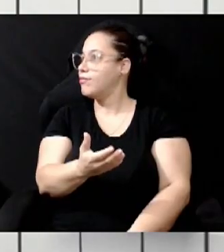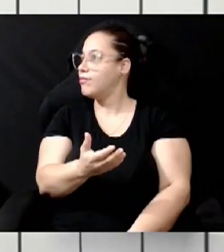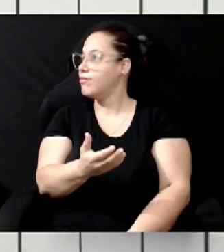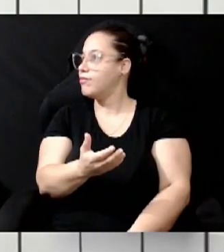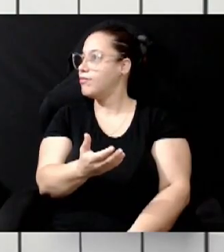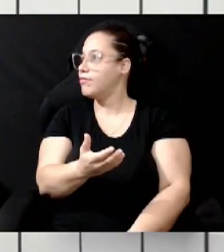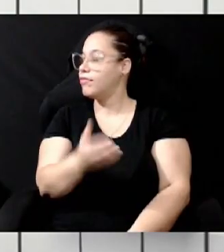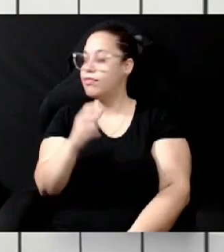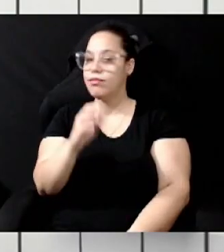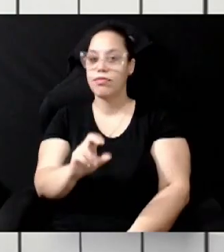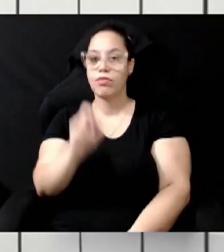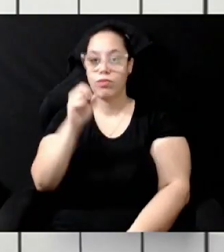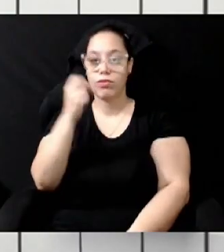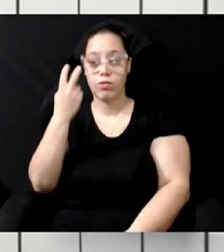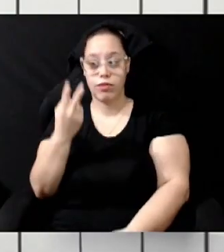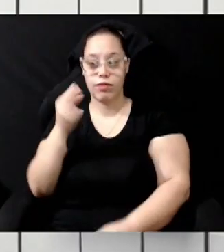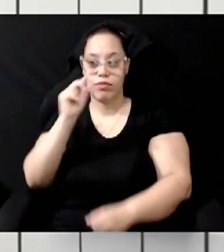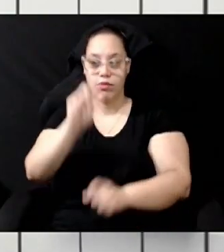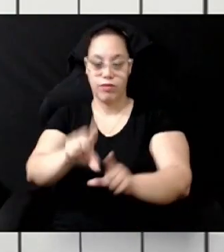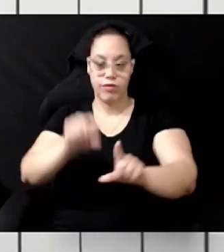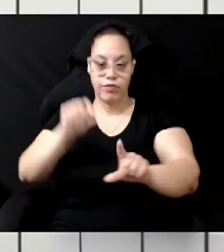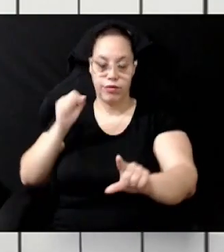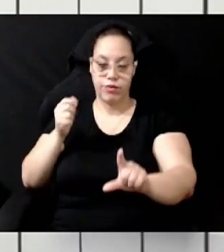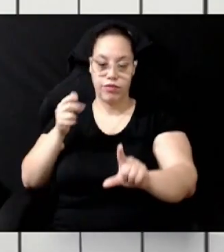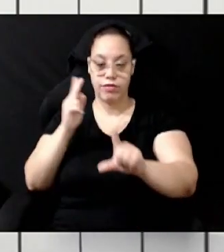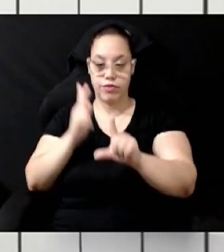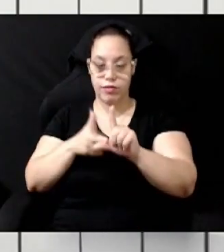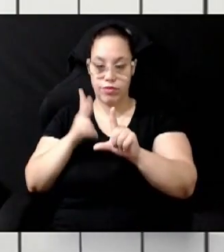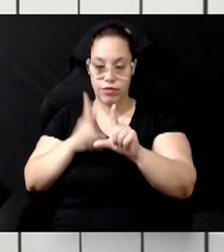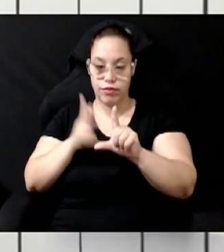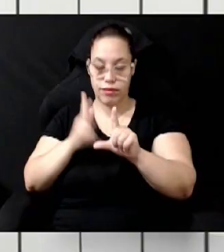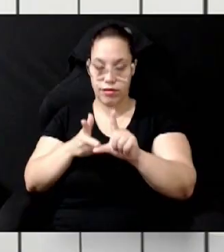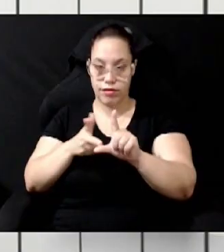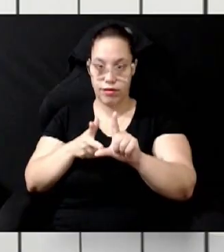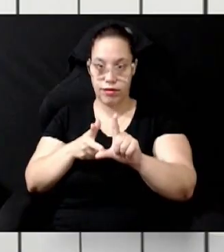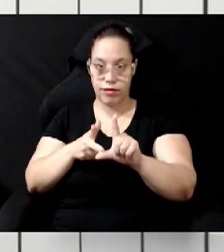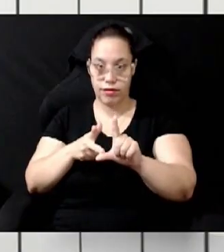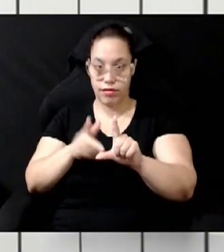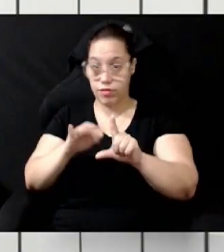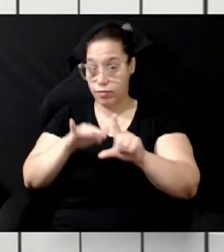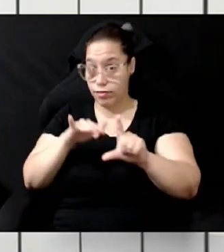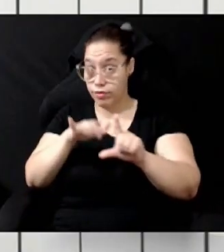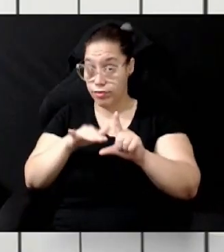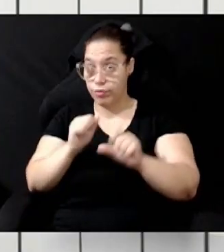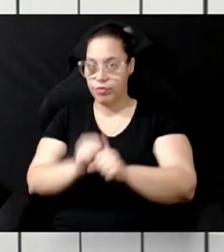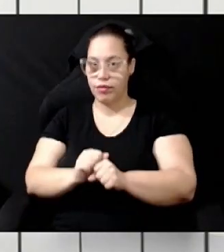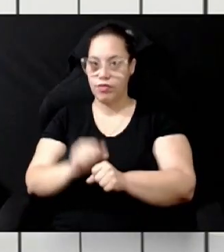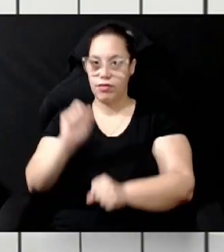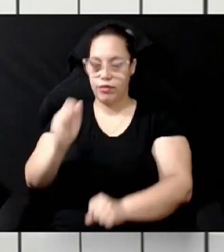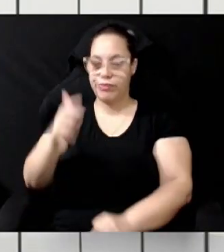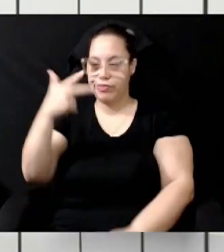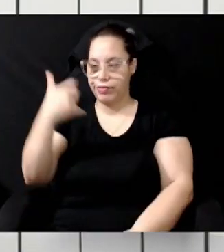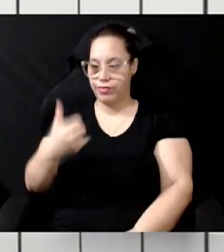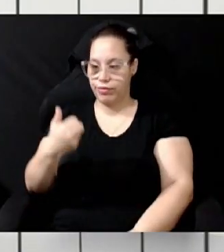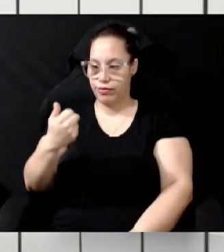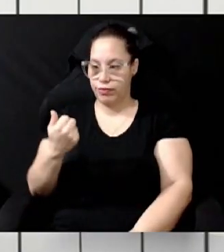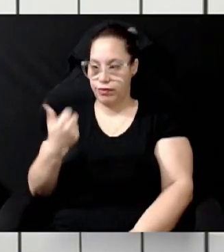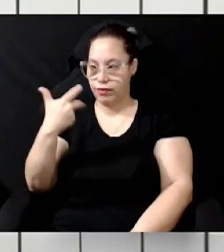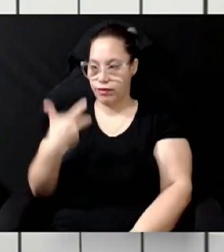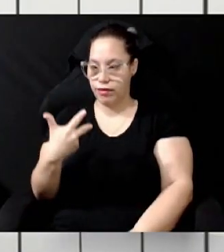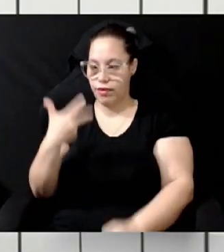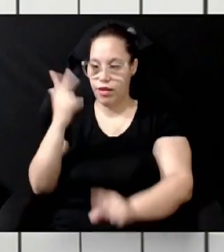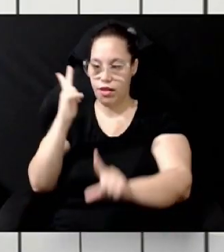978293776. Ou você tem a opção de enviar esta mensagem pelo nosso QR Code. Com a câmera do seu celular apontada